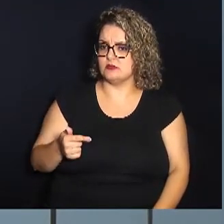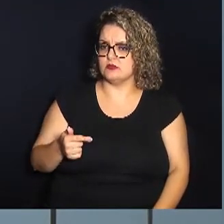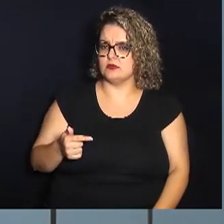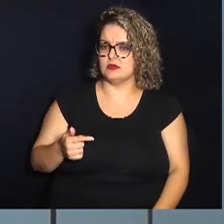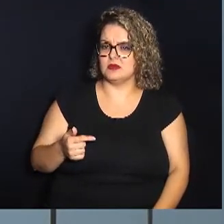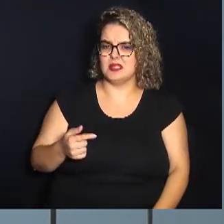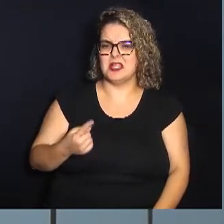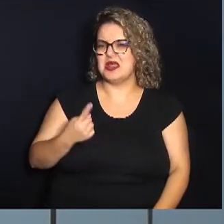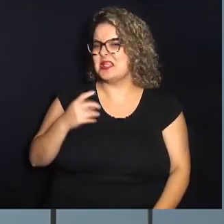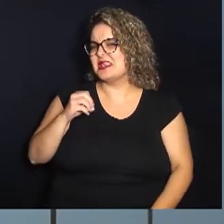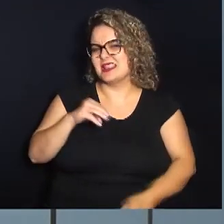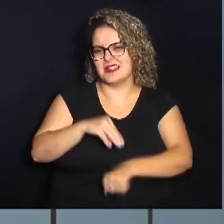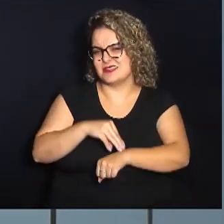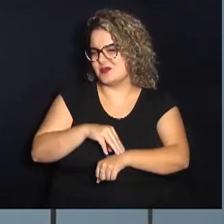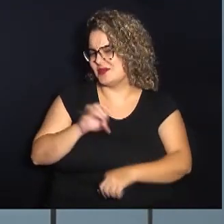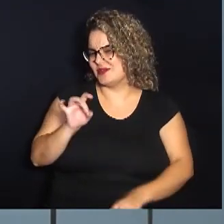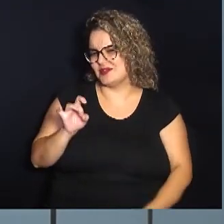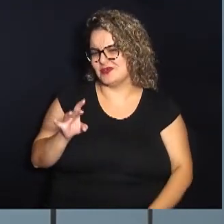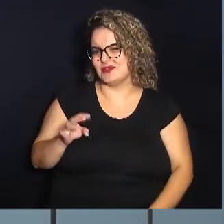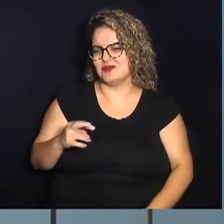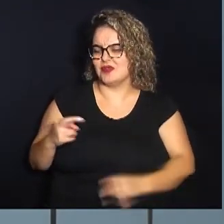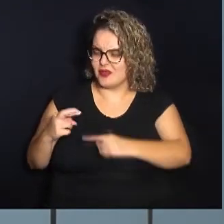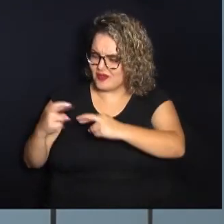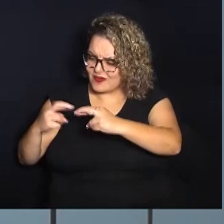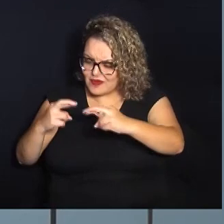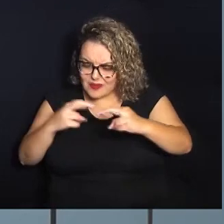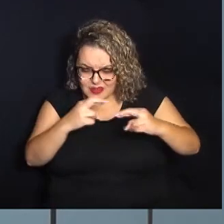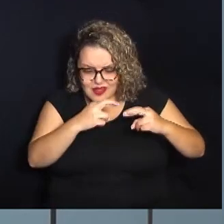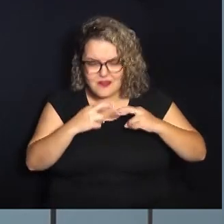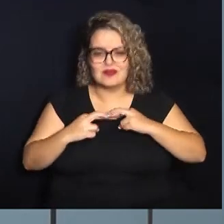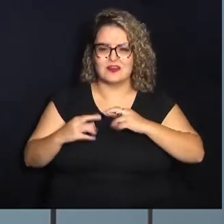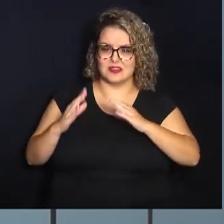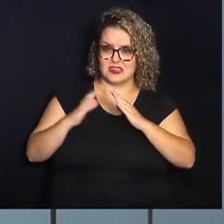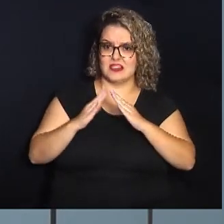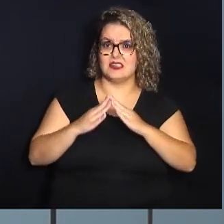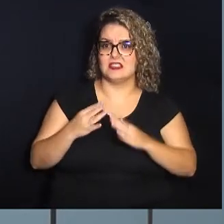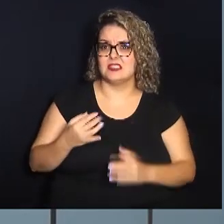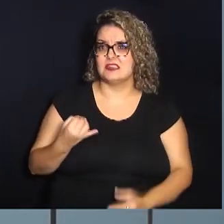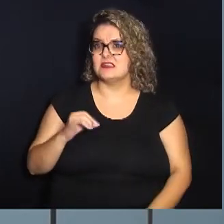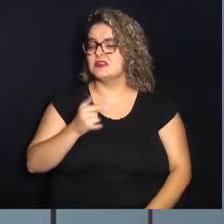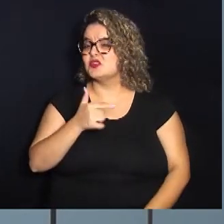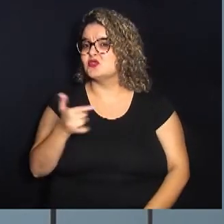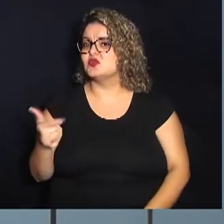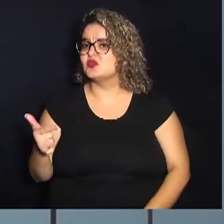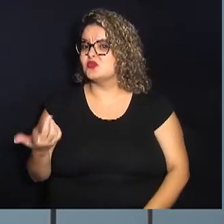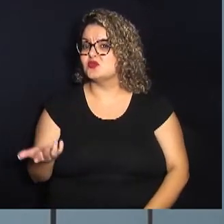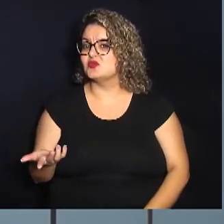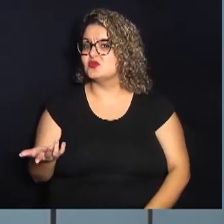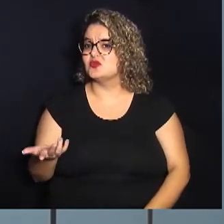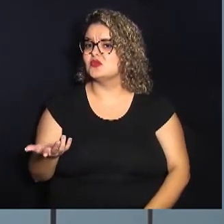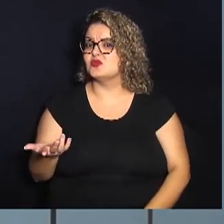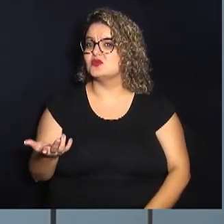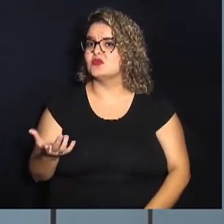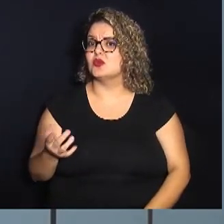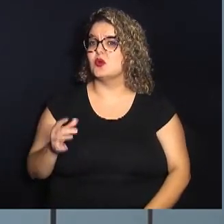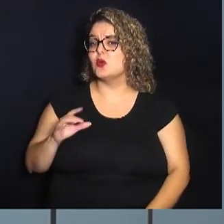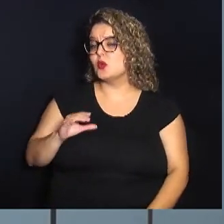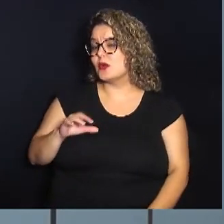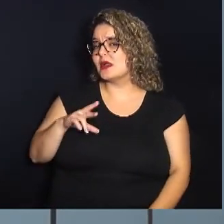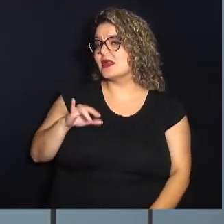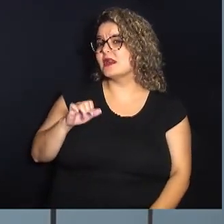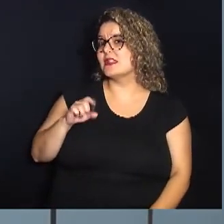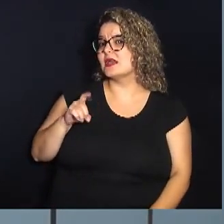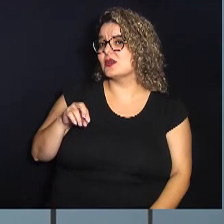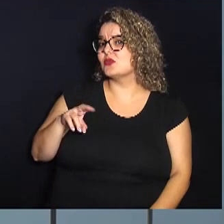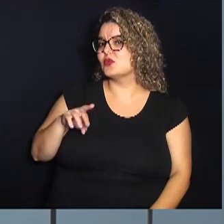durante 10 minutos, procura fazer uma varredura na tua casa, ver se não tem esses criadouros do mosquito,